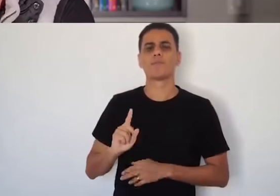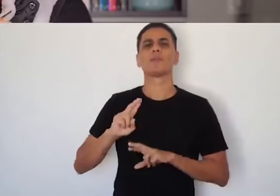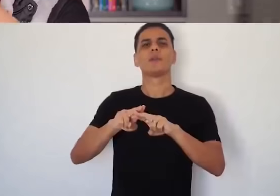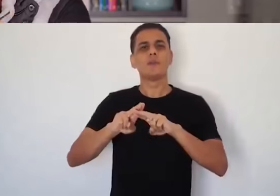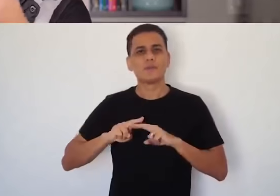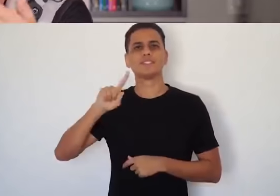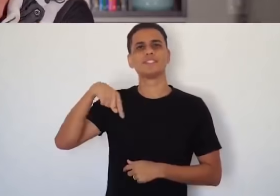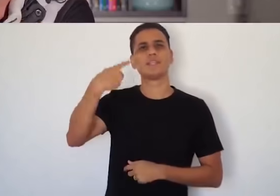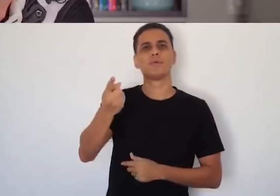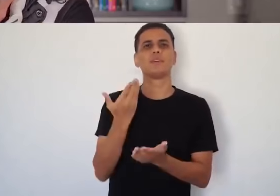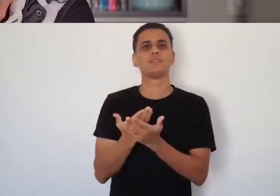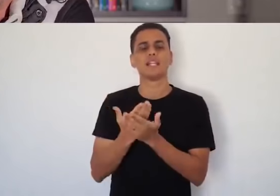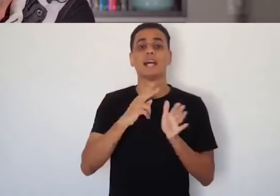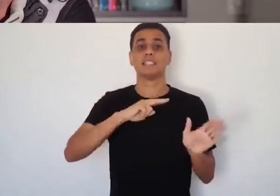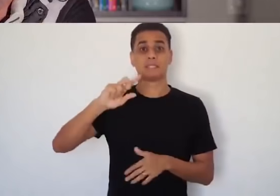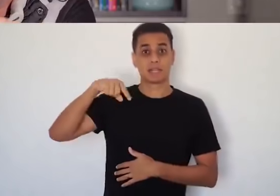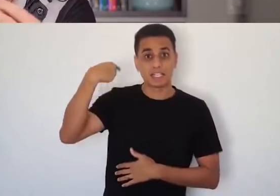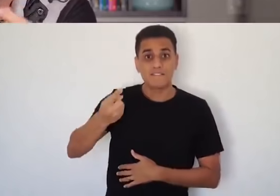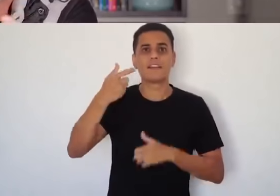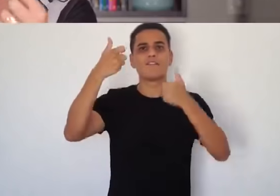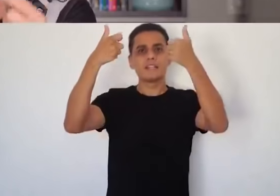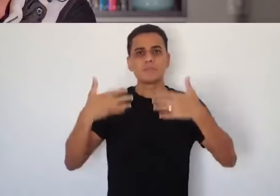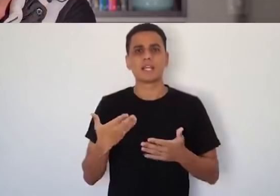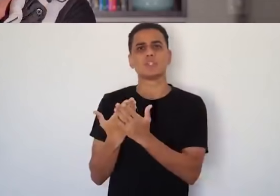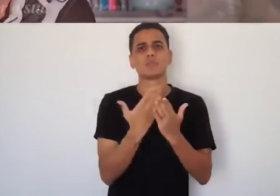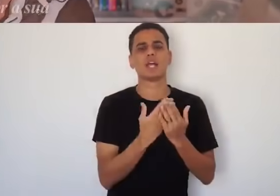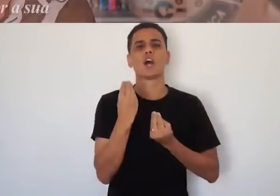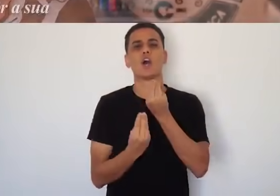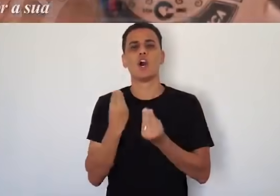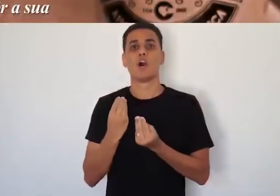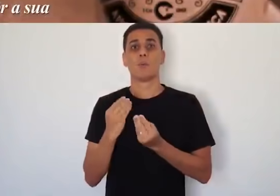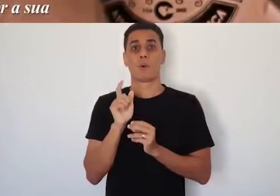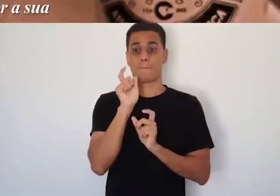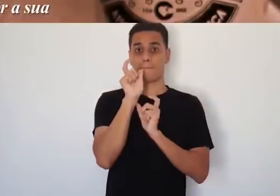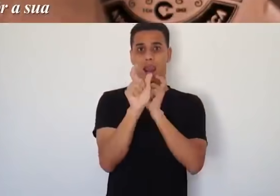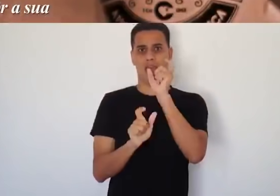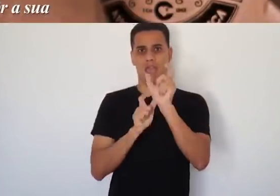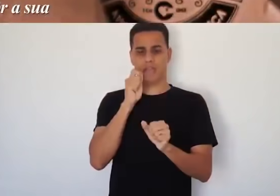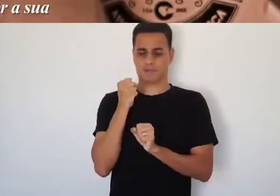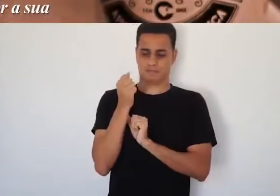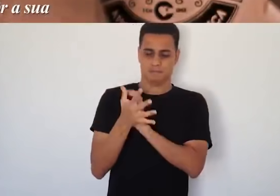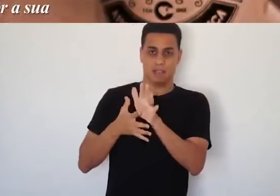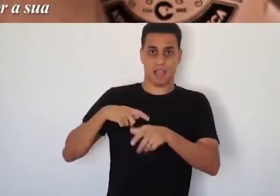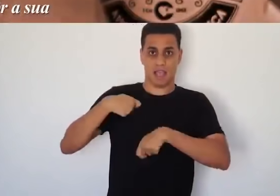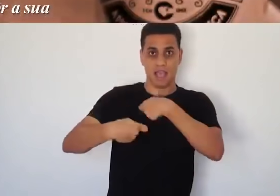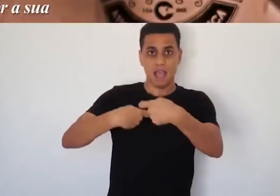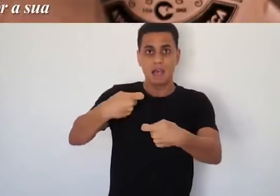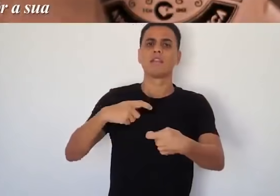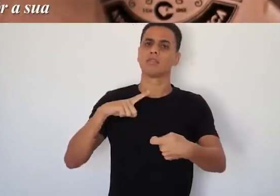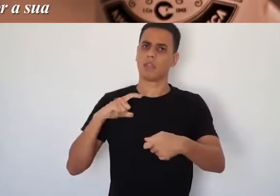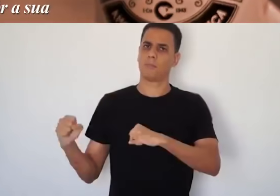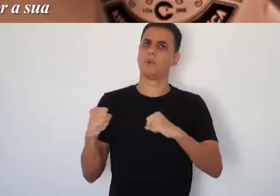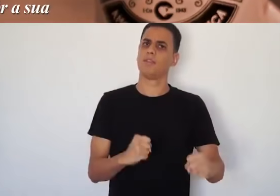Timóteo, instruindo sobre o cuidado com as viúvas. No versículo 3 ele diz assim: trate adequadamente as viúvas que são